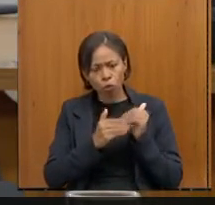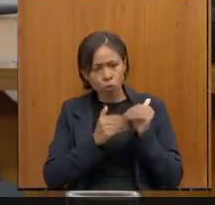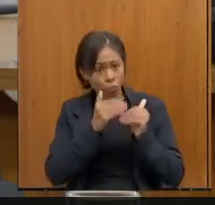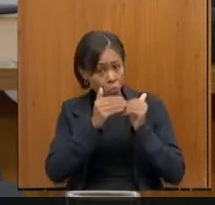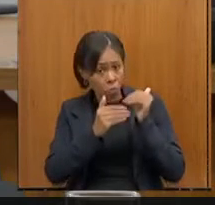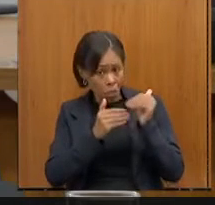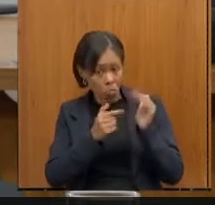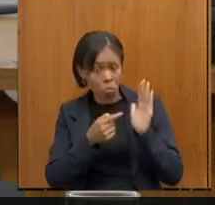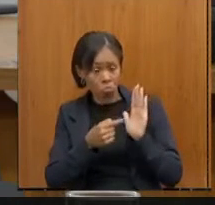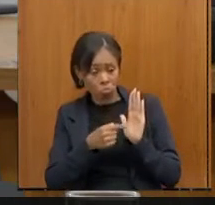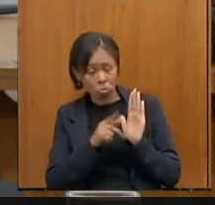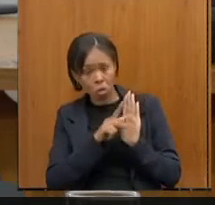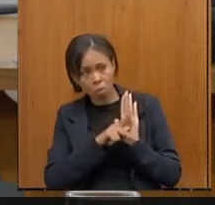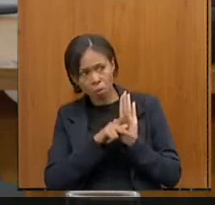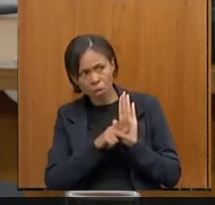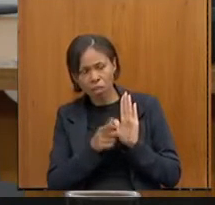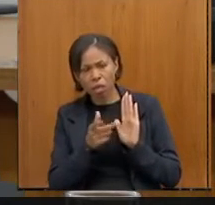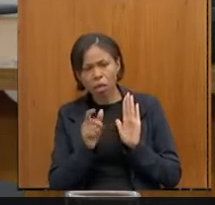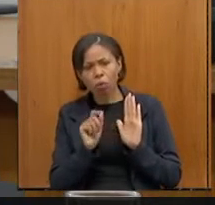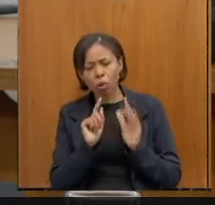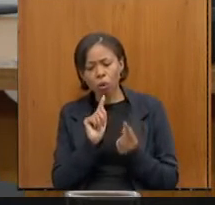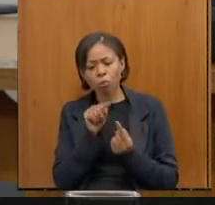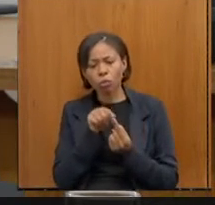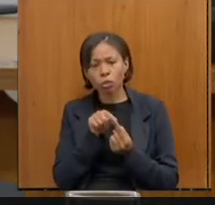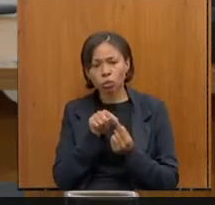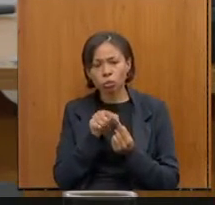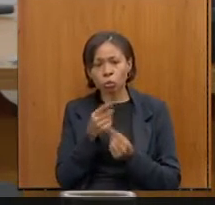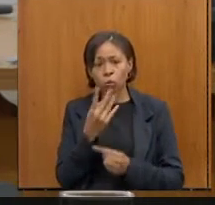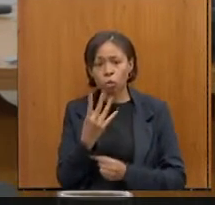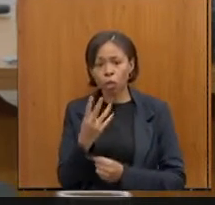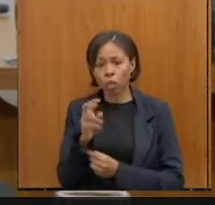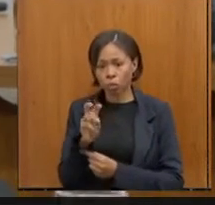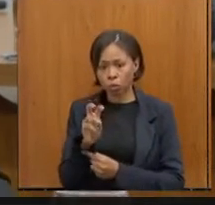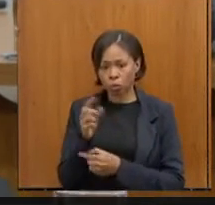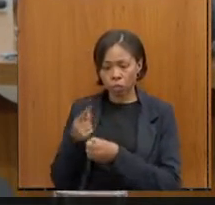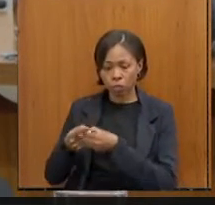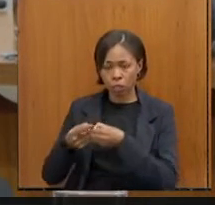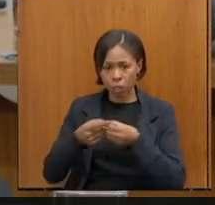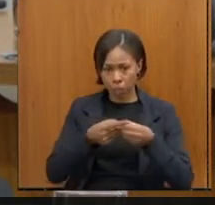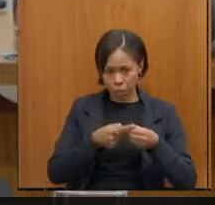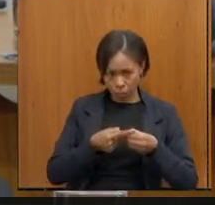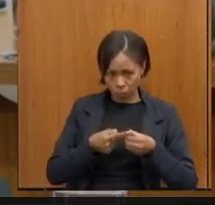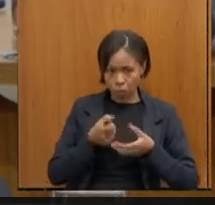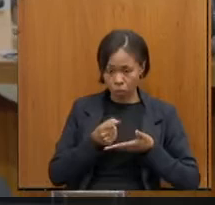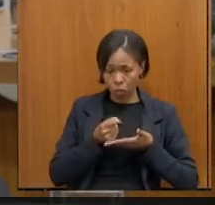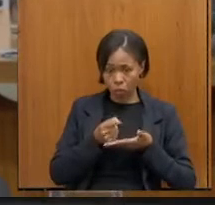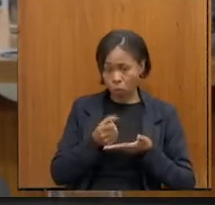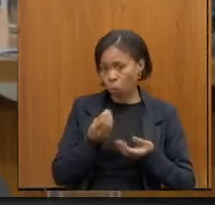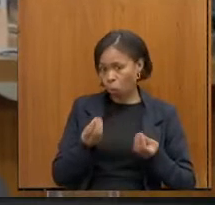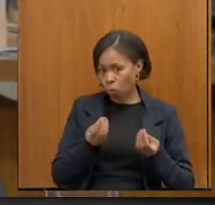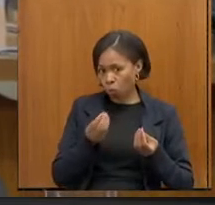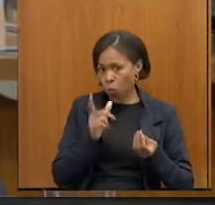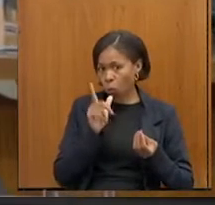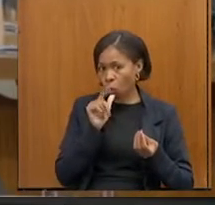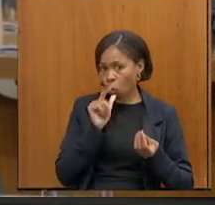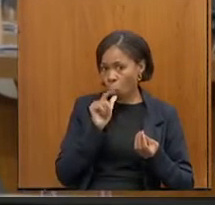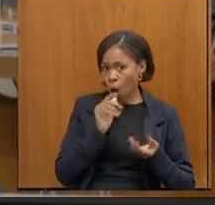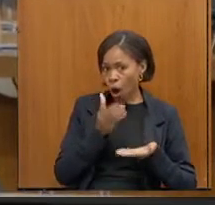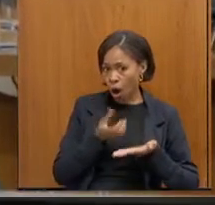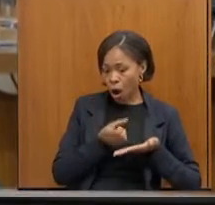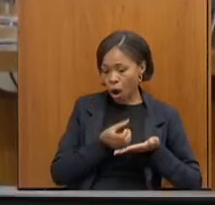é atender 45 municípios com os sistemas integrados de abastecimento de água eu